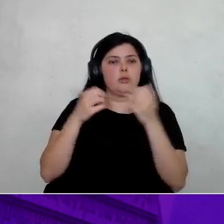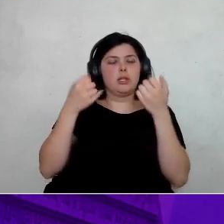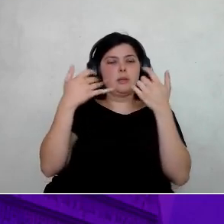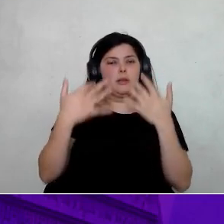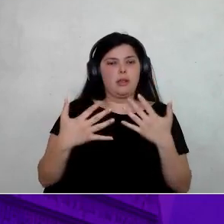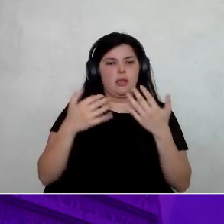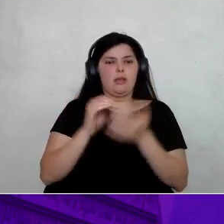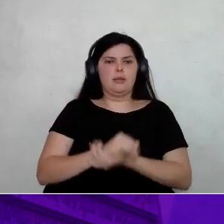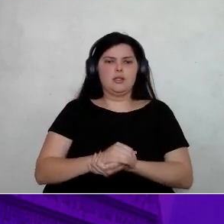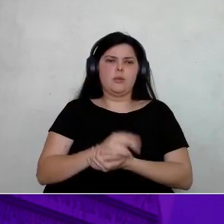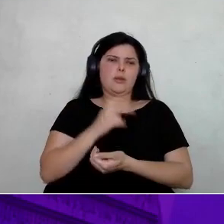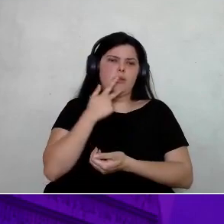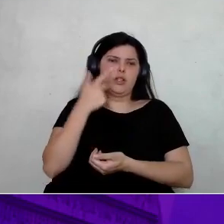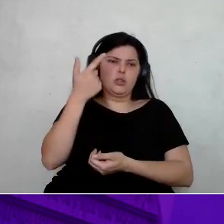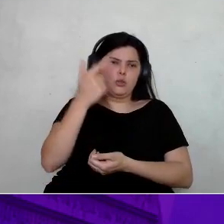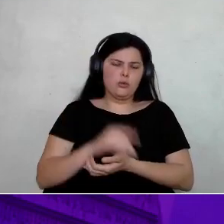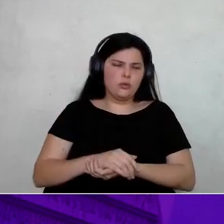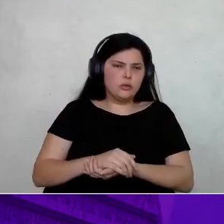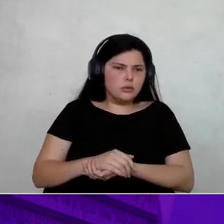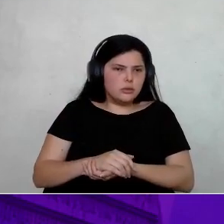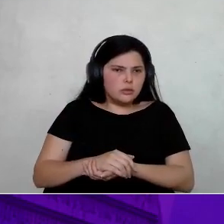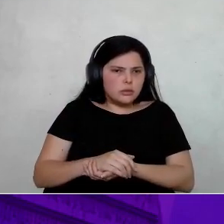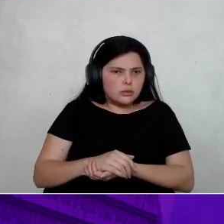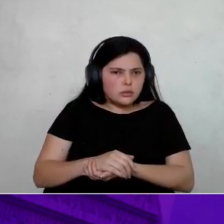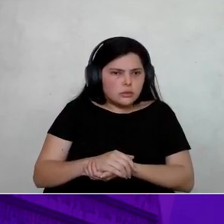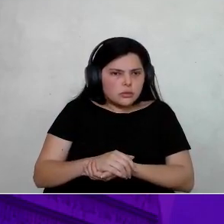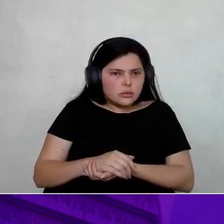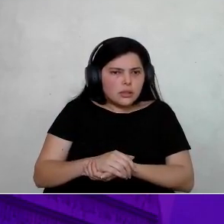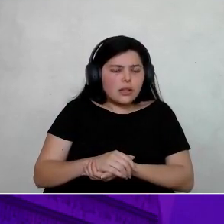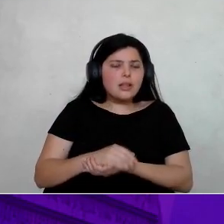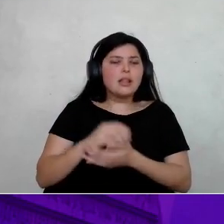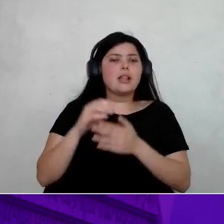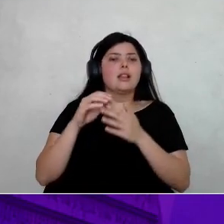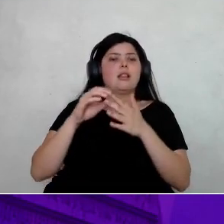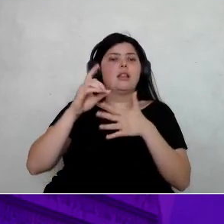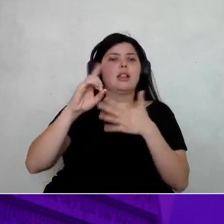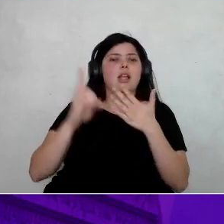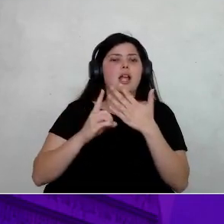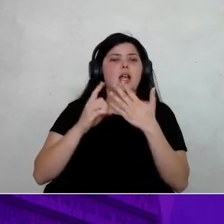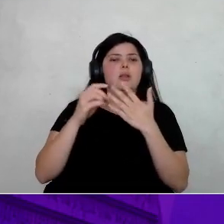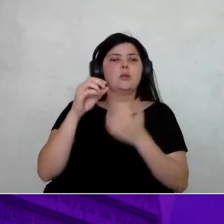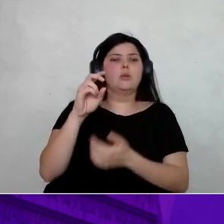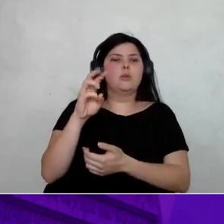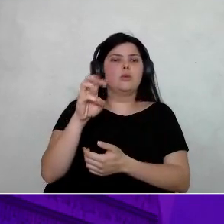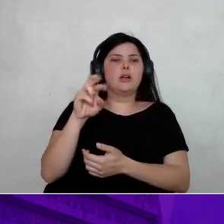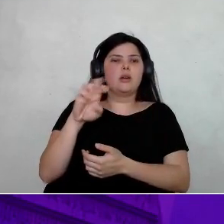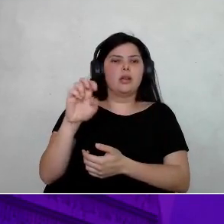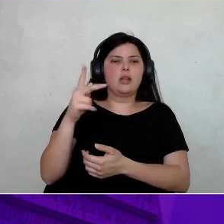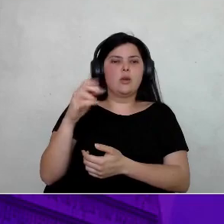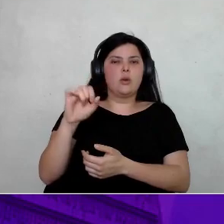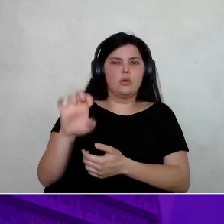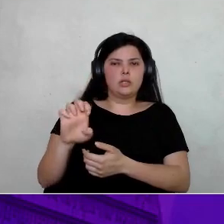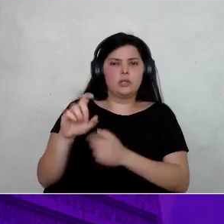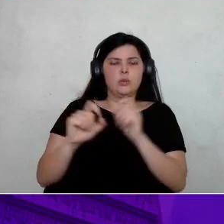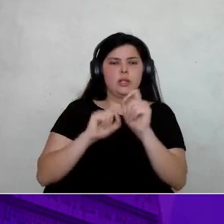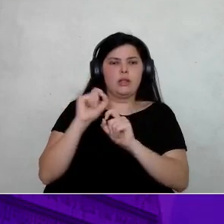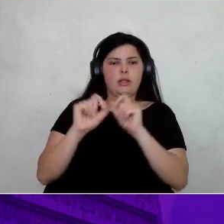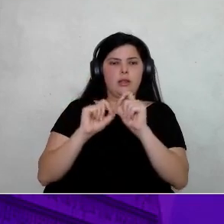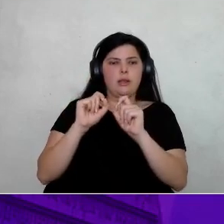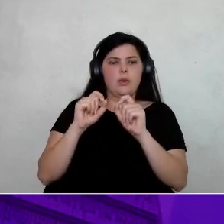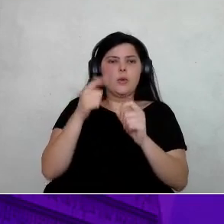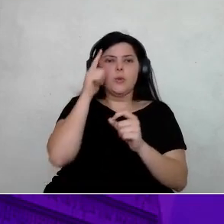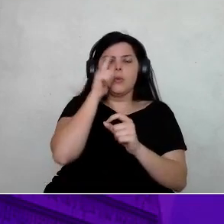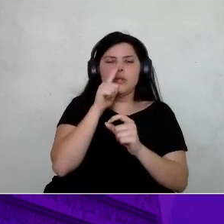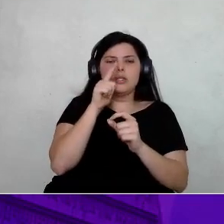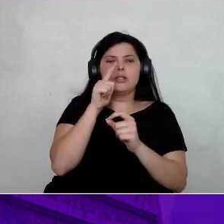para reforçar. Né? Data Warehouse. Né? Por que eles foram criados? Justamente para a gente conseguir extrair